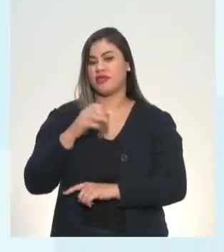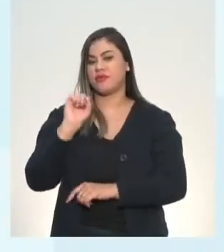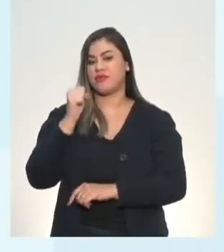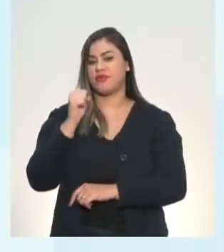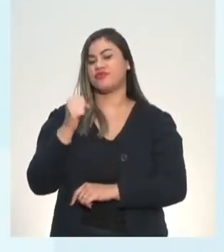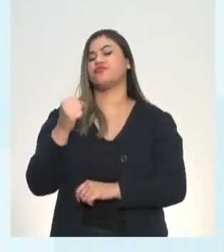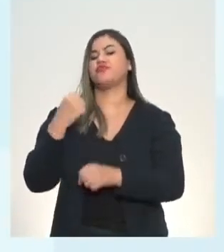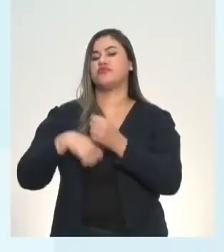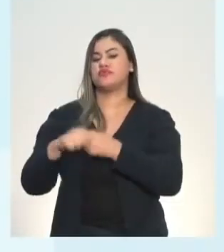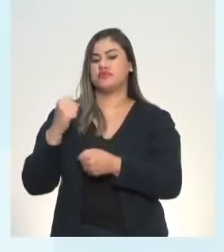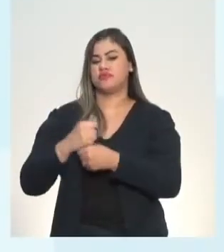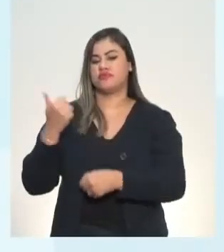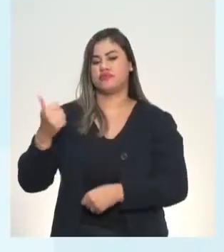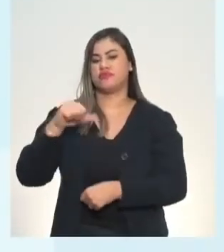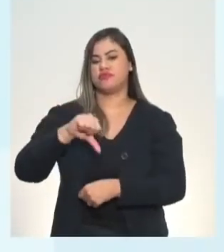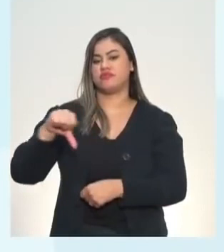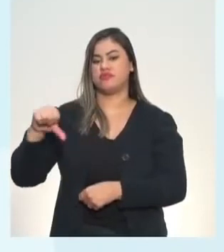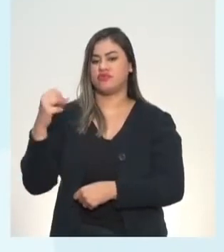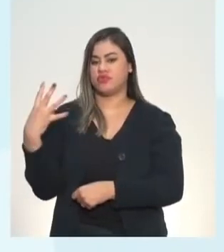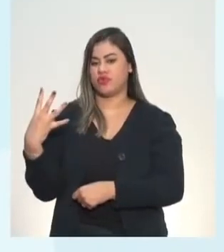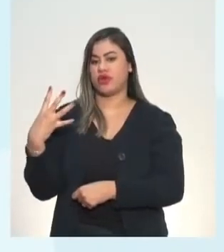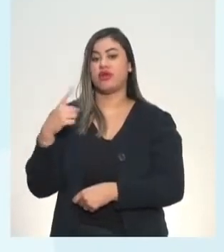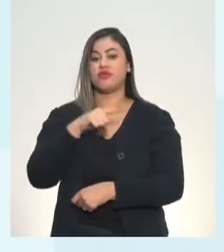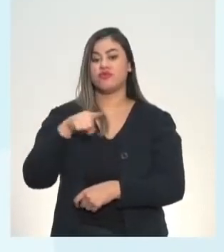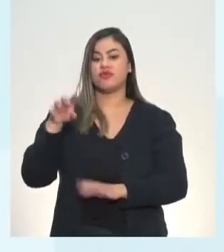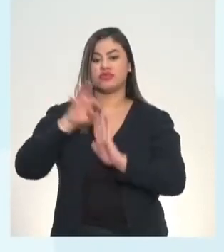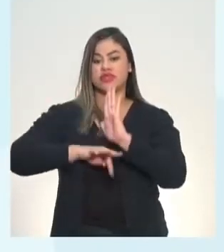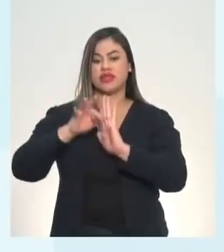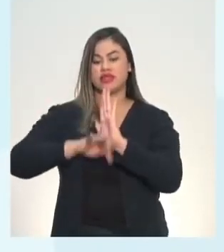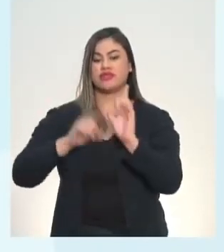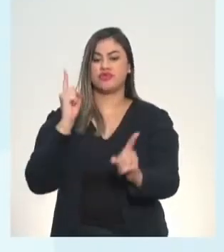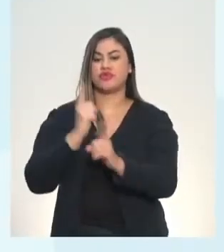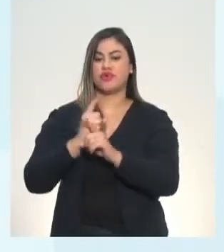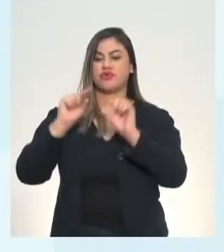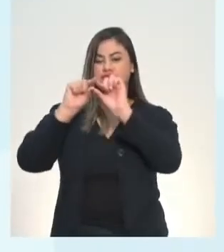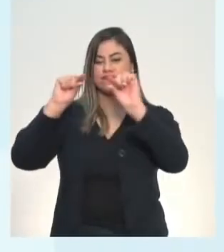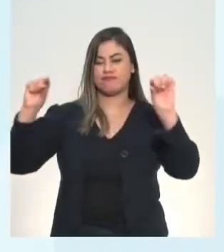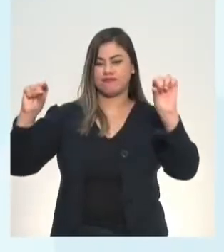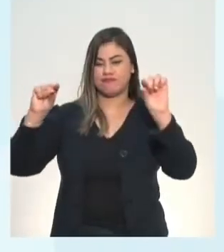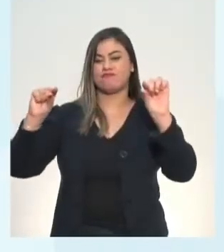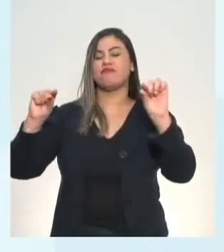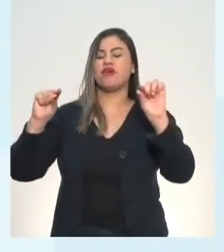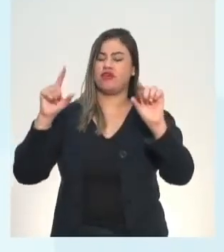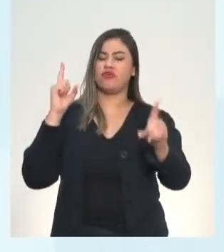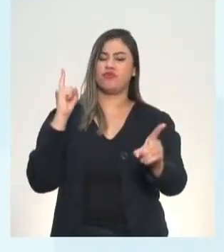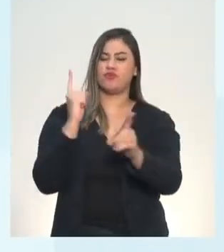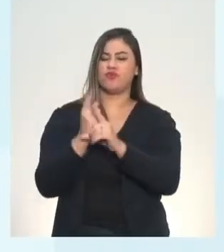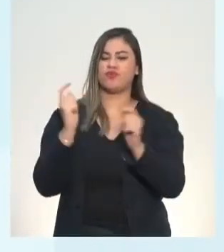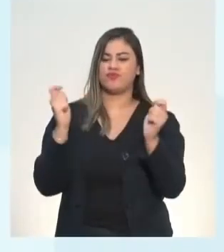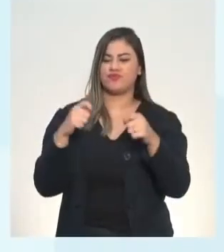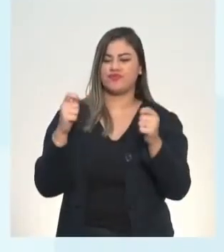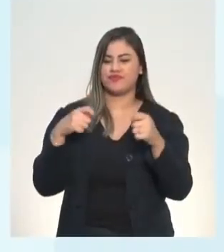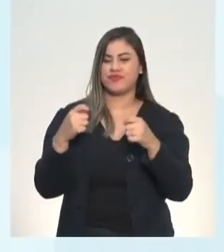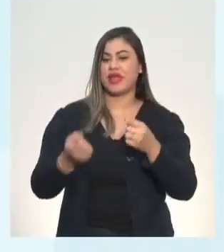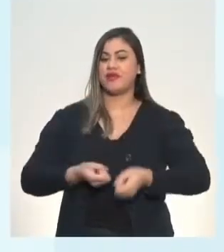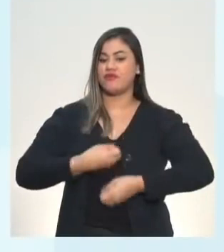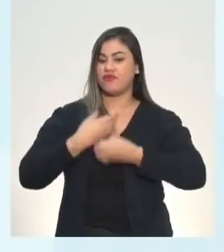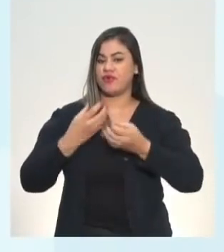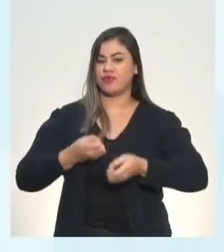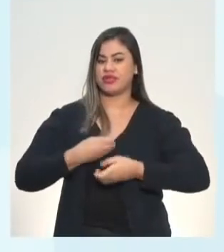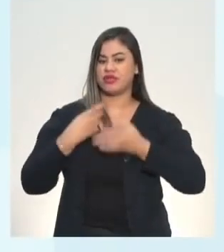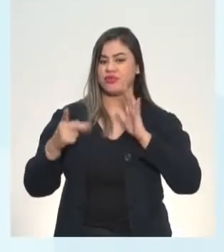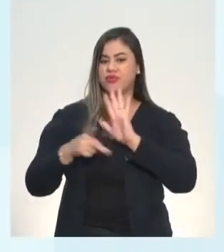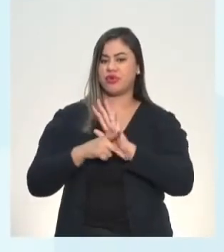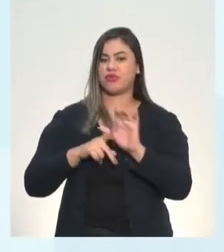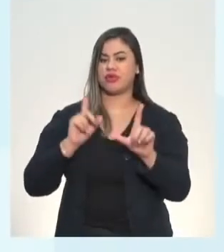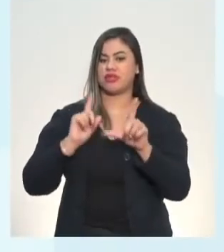1994. Então vocês conseguem localizar no texto, na primeira linha, vocês conseguem nessa primeira informação da